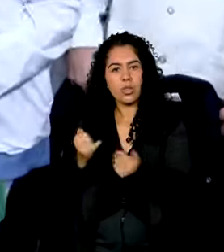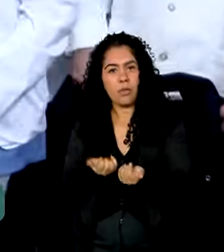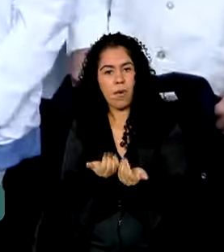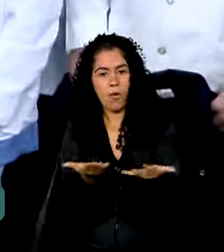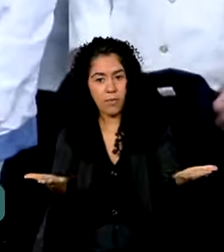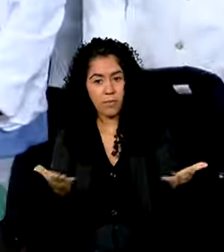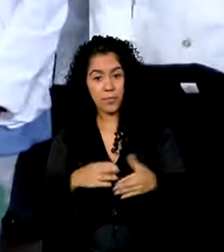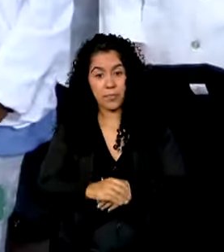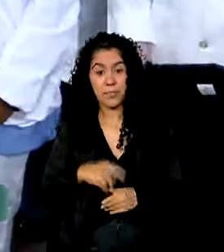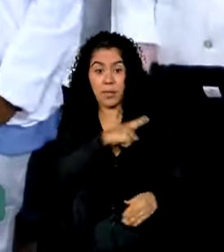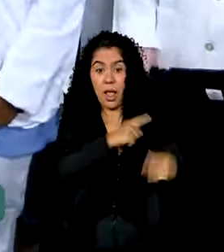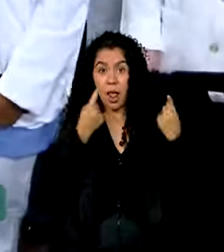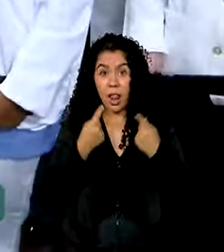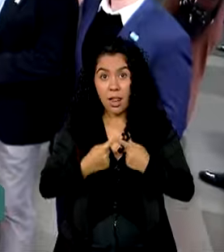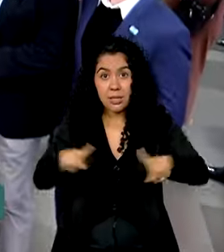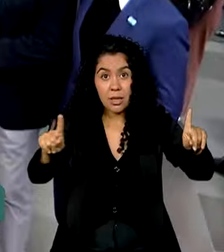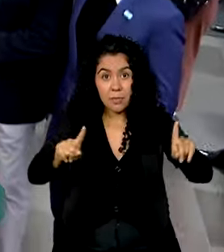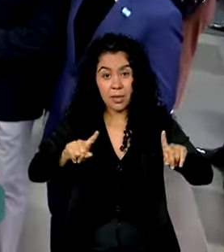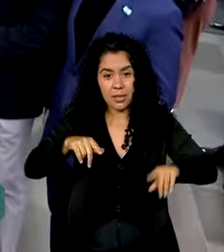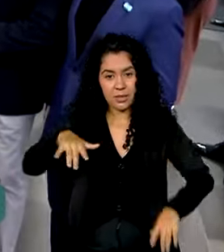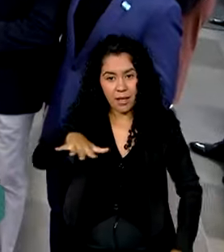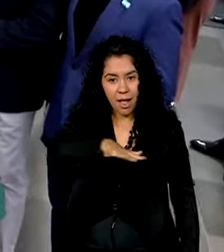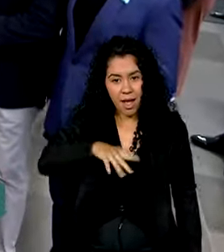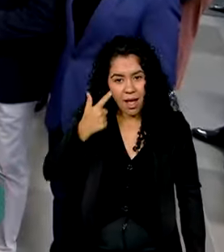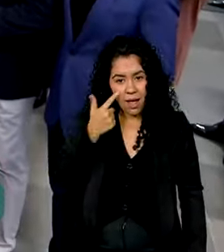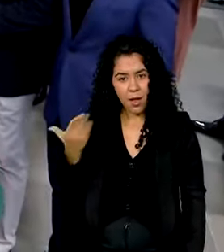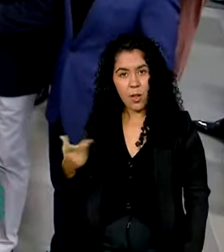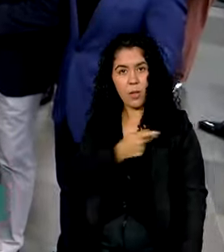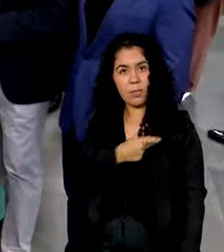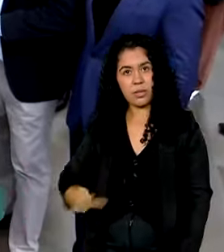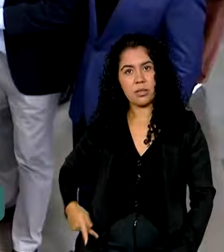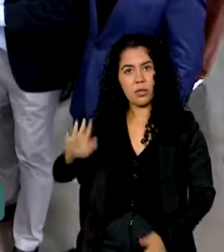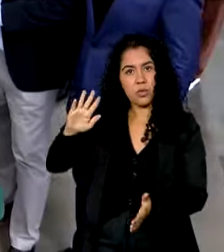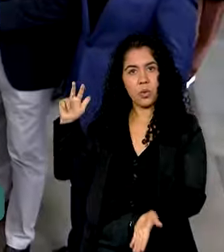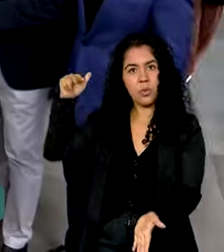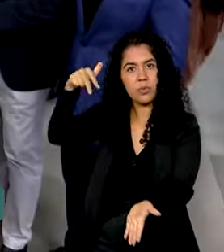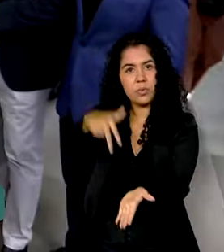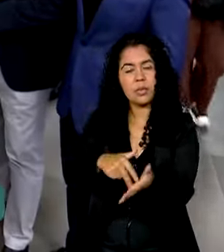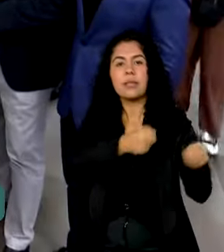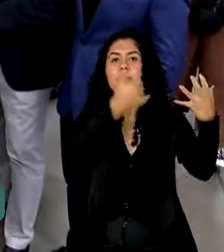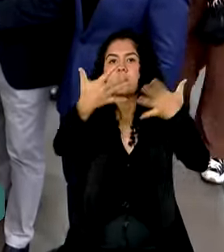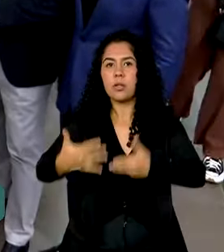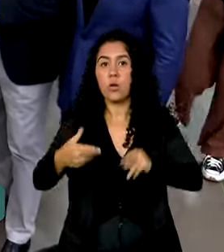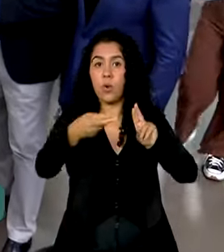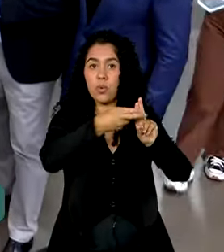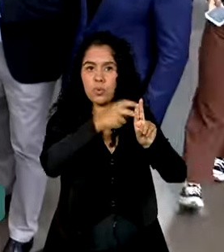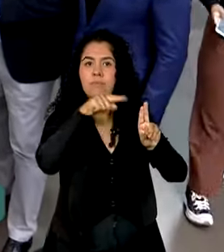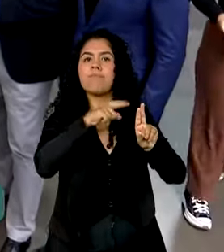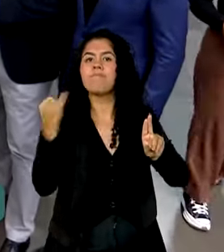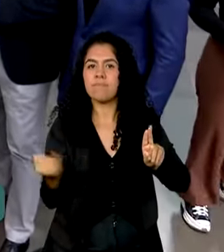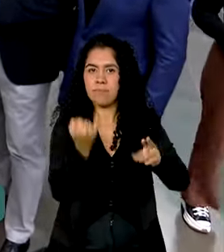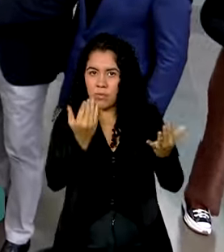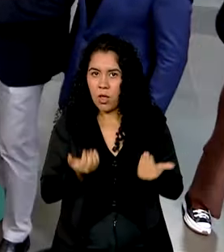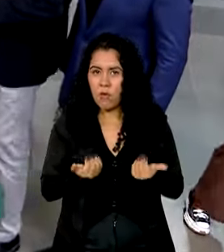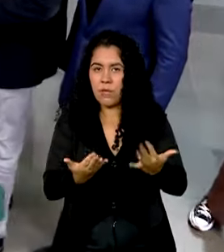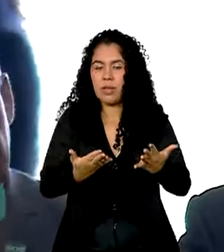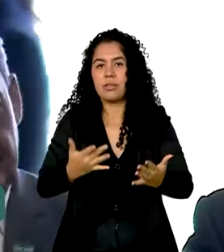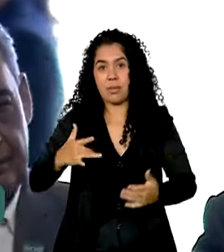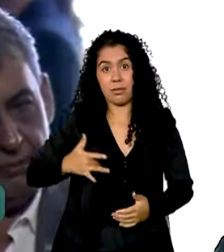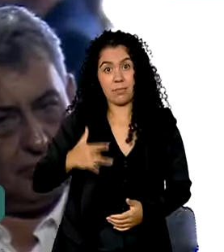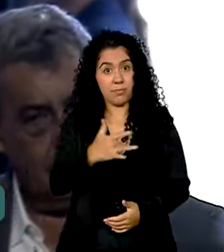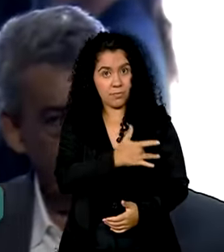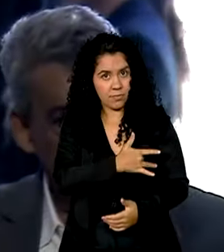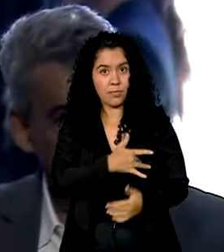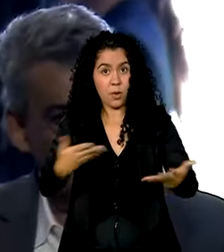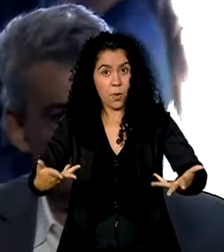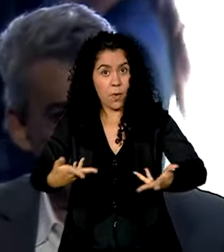Na inauguração da unidade, o presidente Lula reforçou o papel do SUS para a oferta de saúde de qualidade.